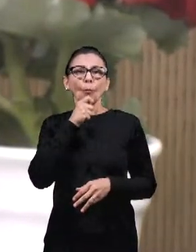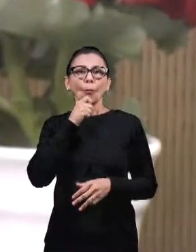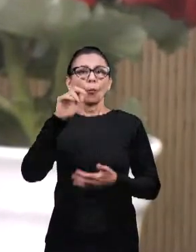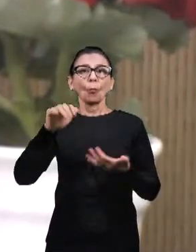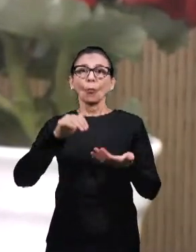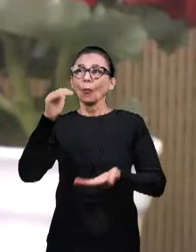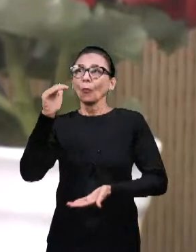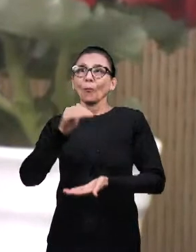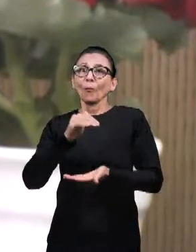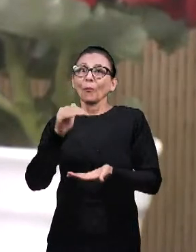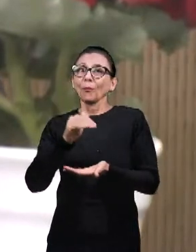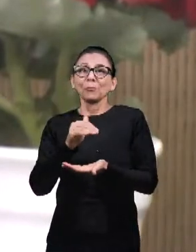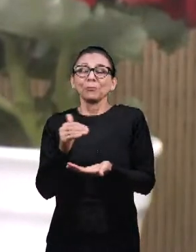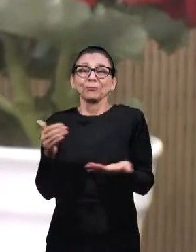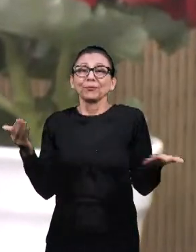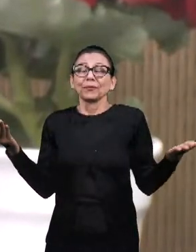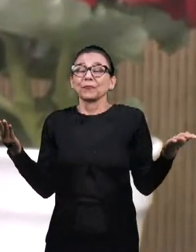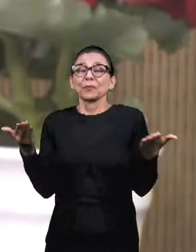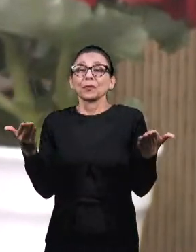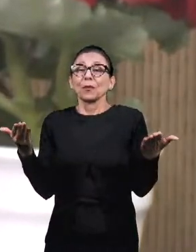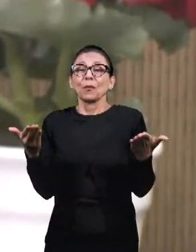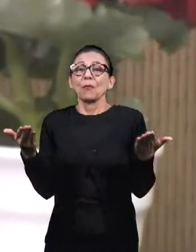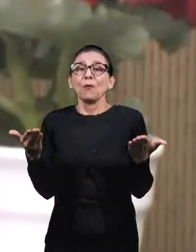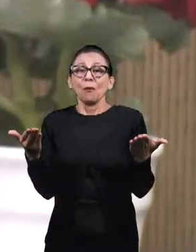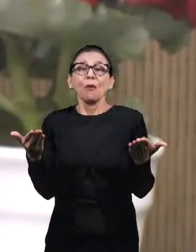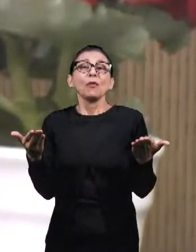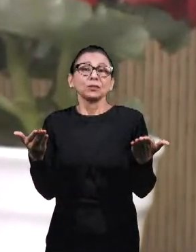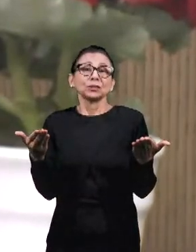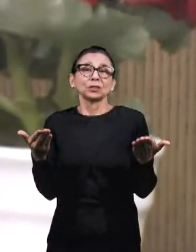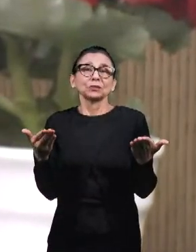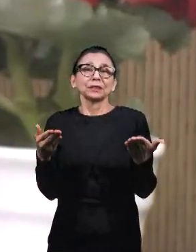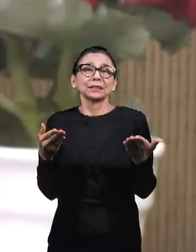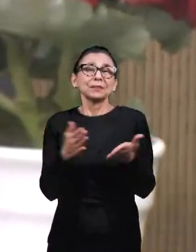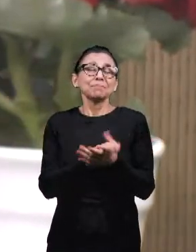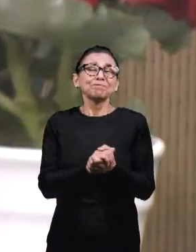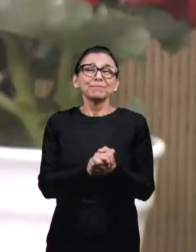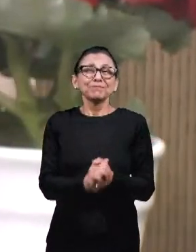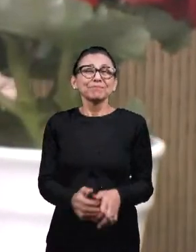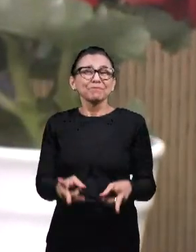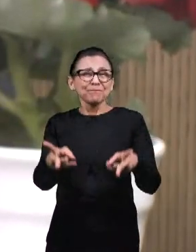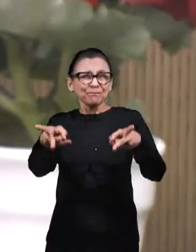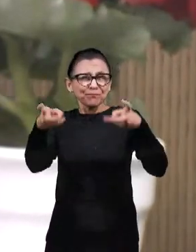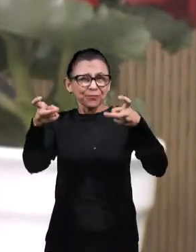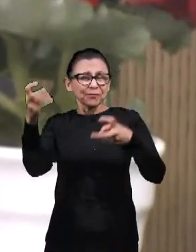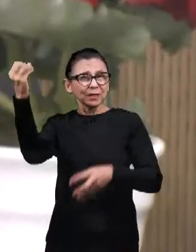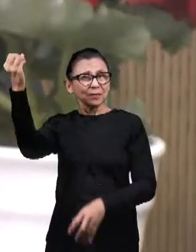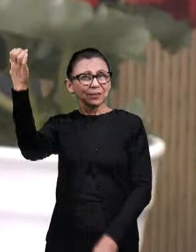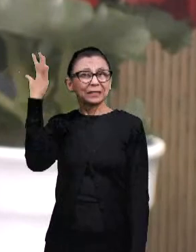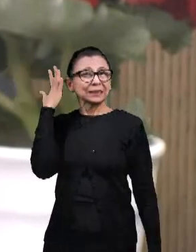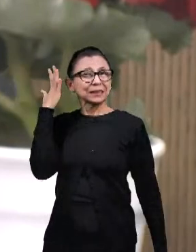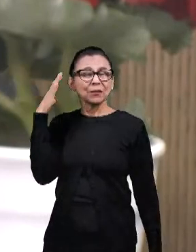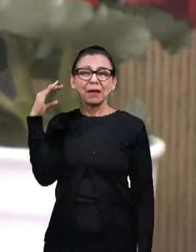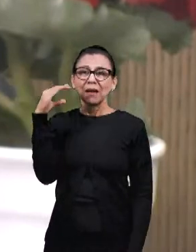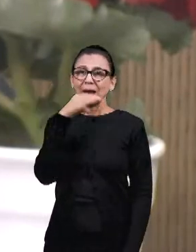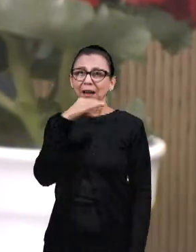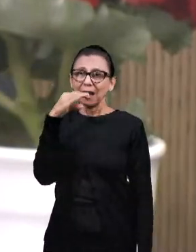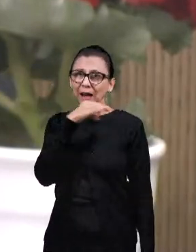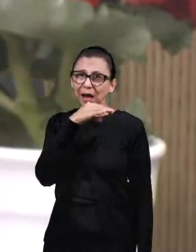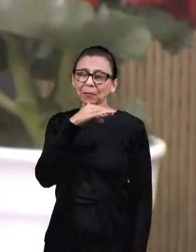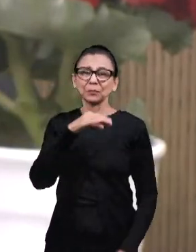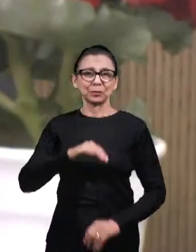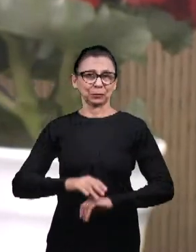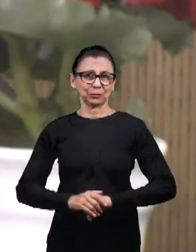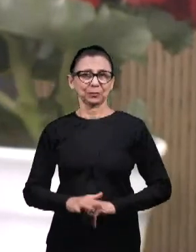Hoje, você pode pegar direto a revelação, porque cada pessoa, embora sendo um servo, um pastor,